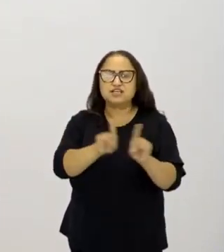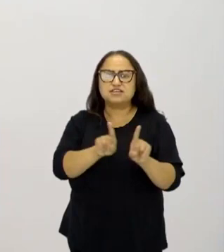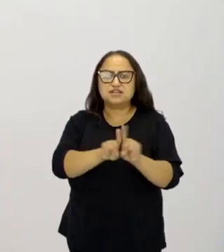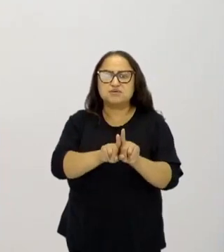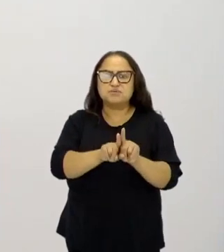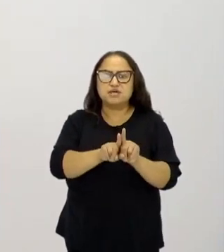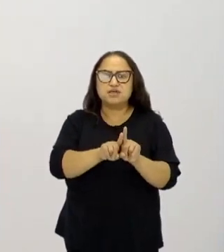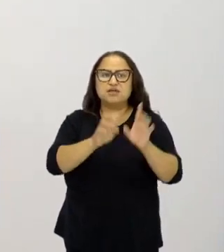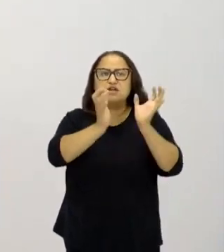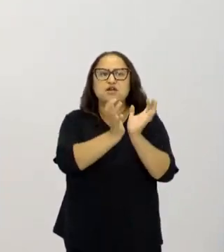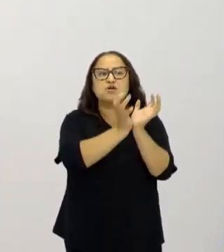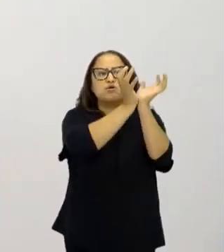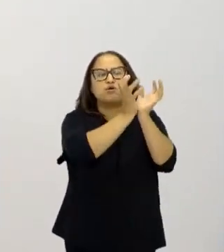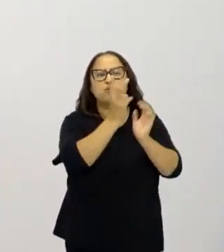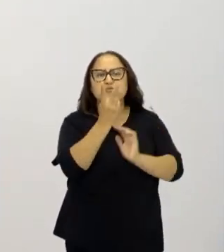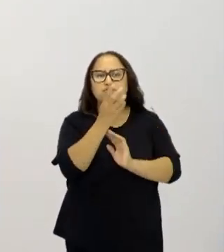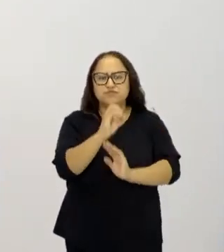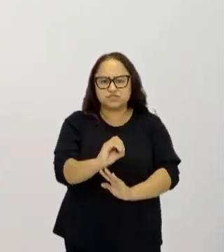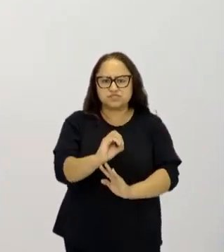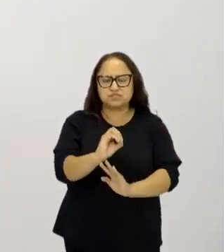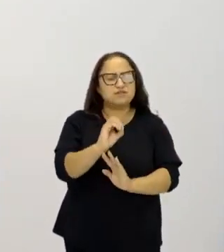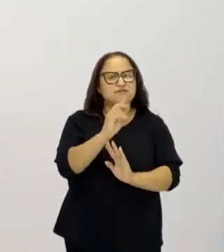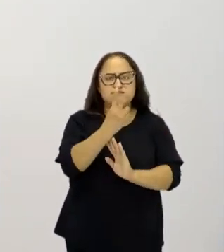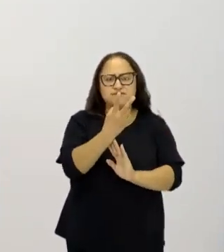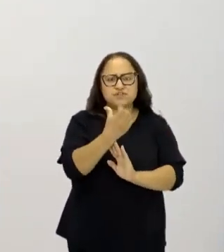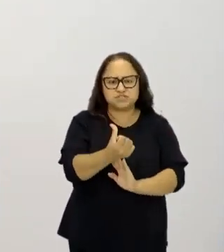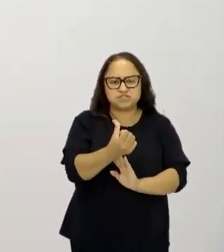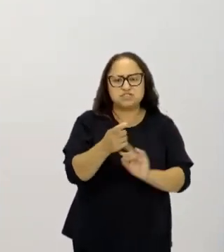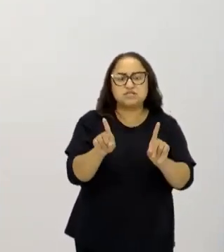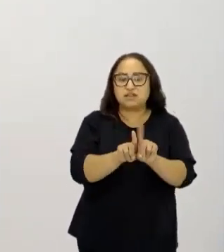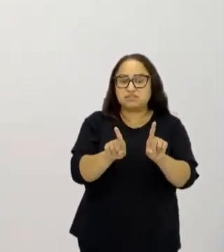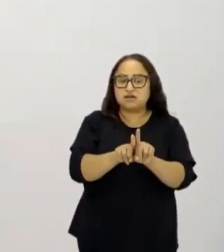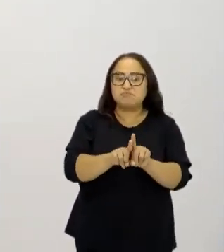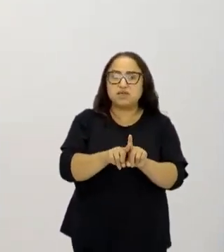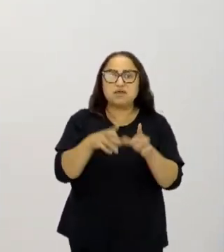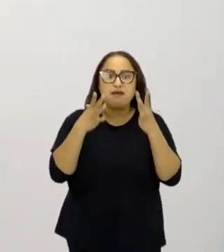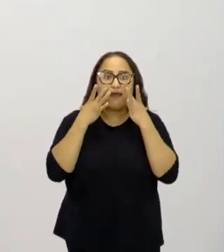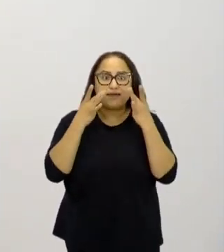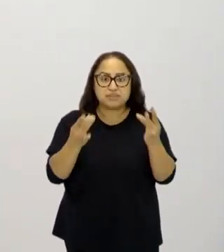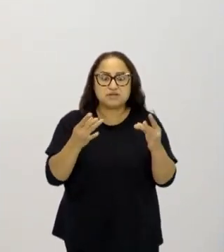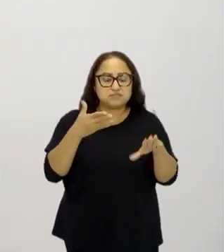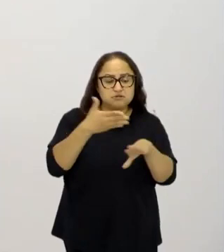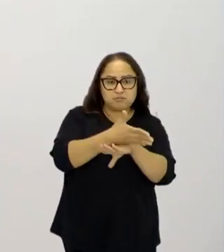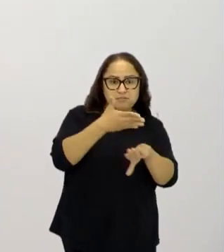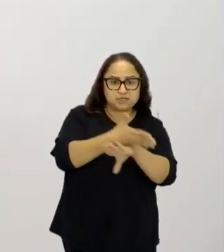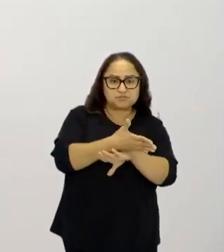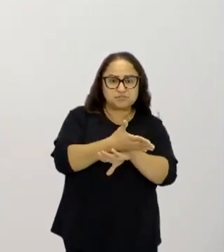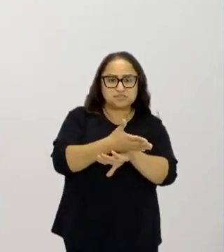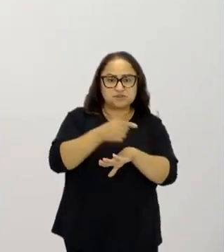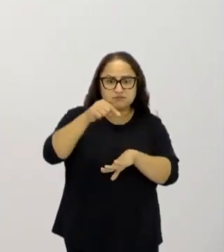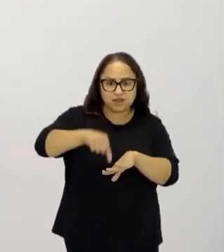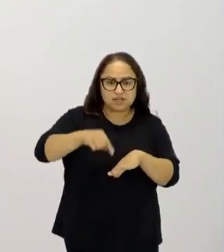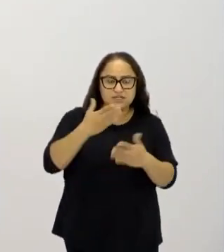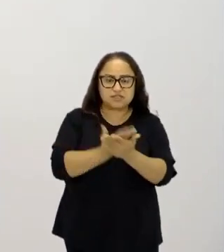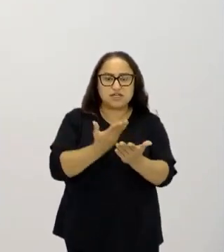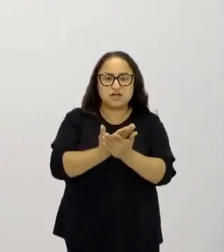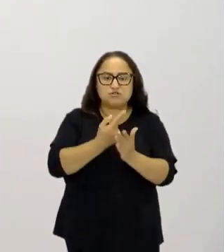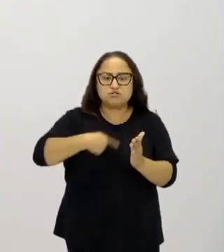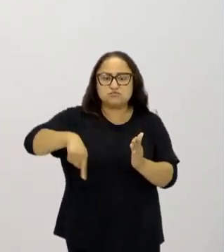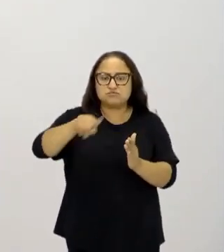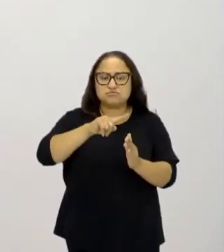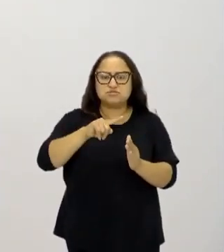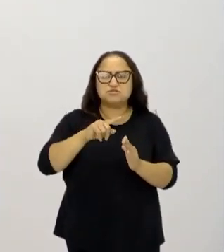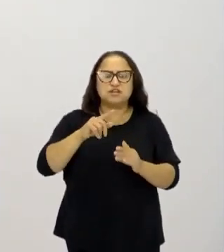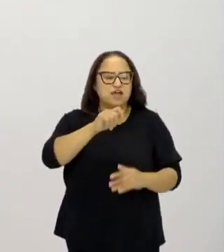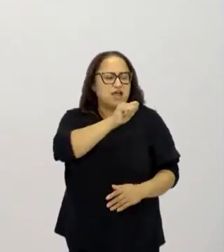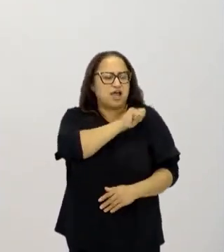COP26. É uma lembrança muito legal. E ele chama aqui também a atenção para a participação, aqui na aula, junto conosco, da